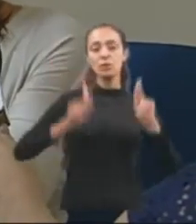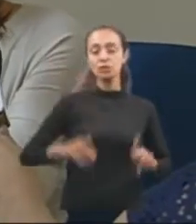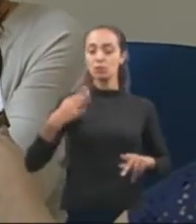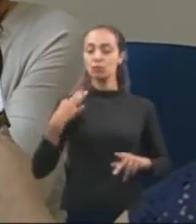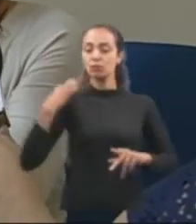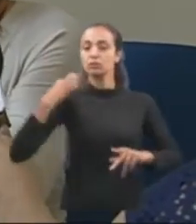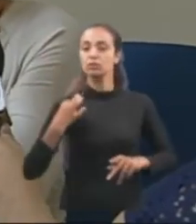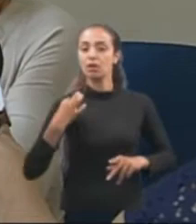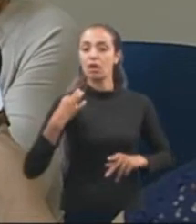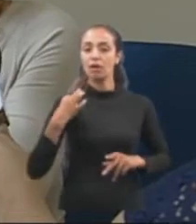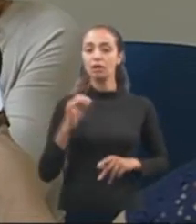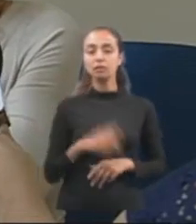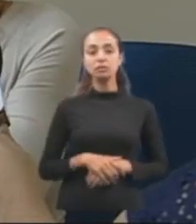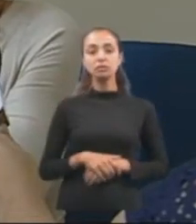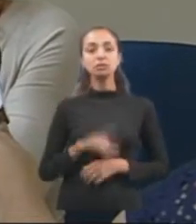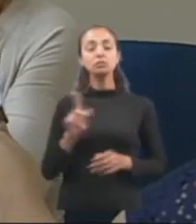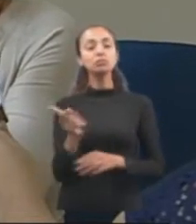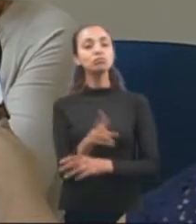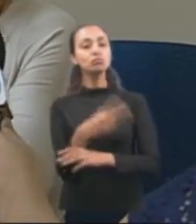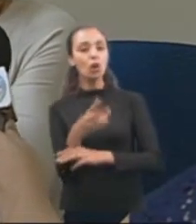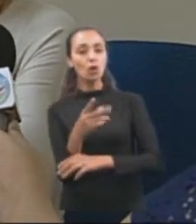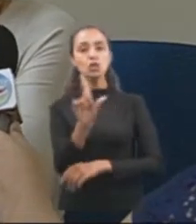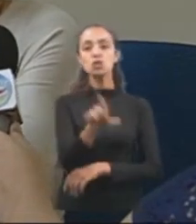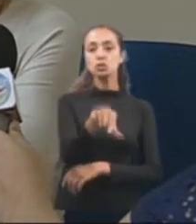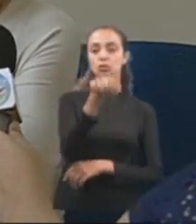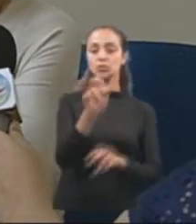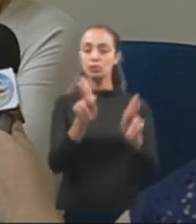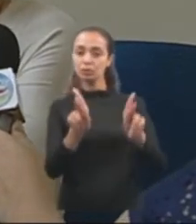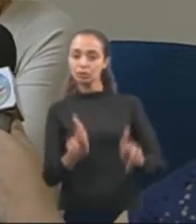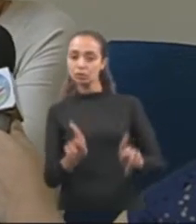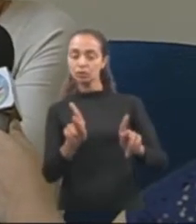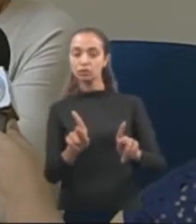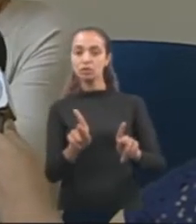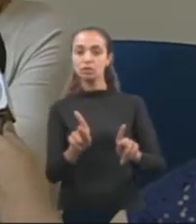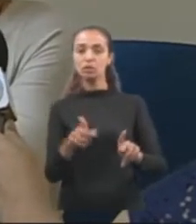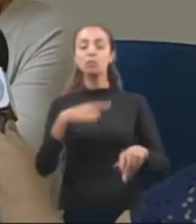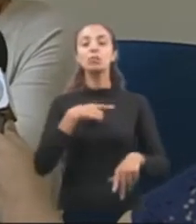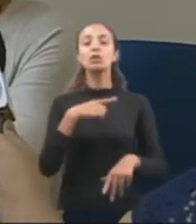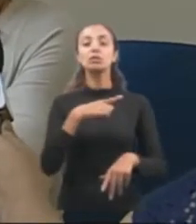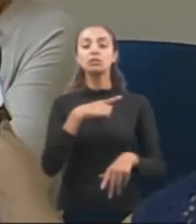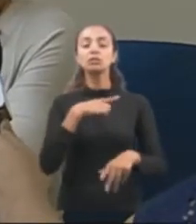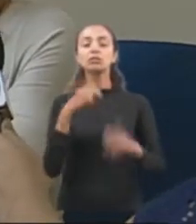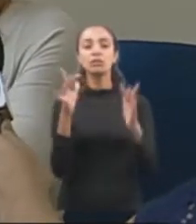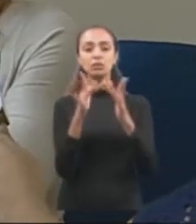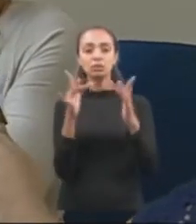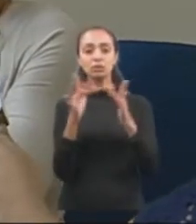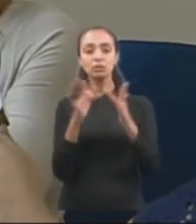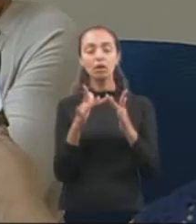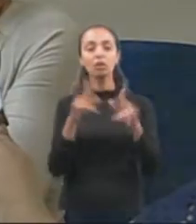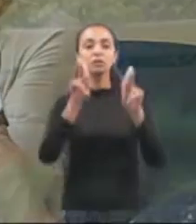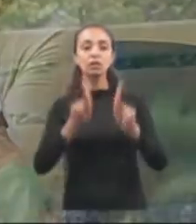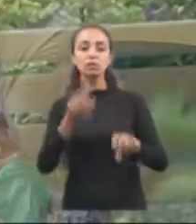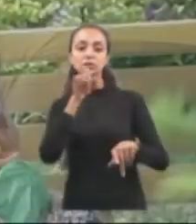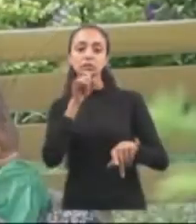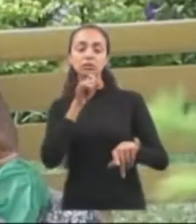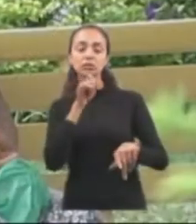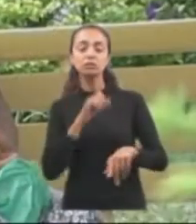substituem aquela relação de afetividade que as pessoas precisam com essas pessoas idosas que não têm